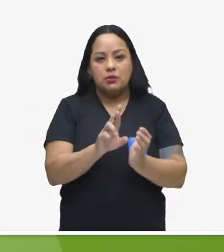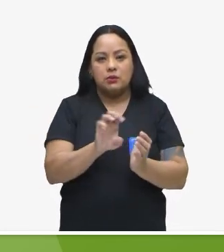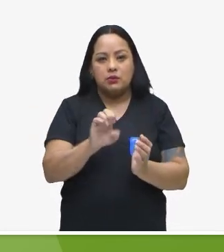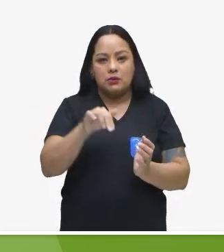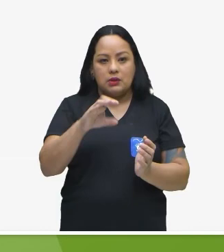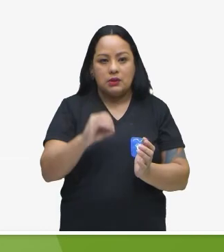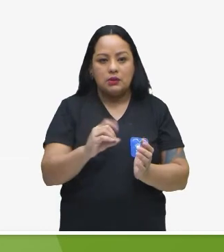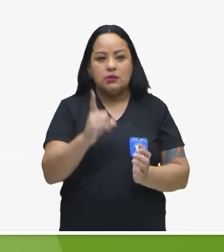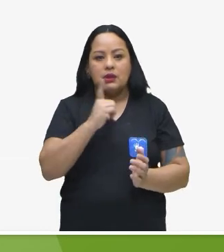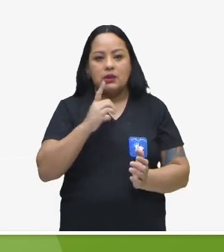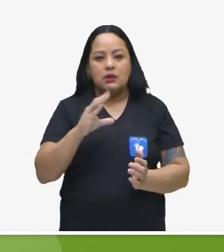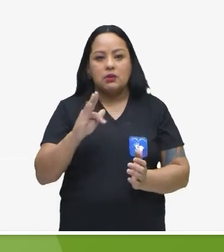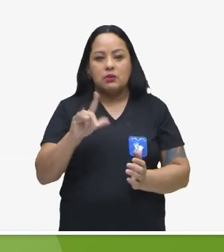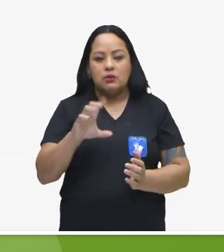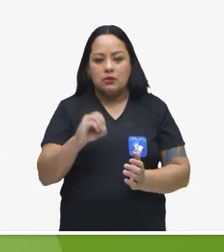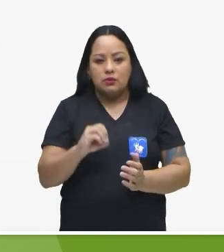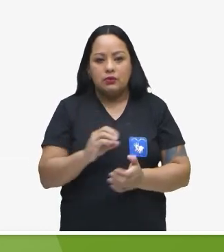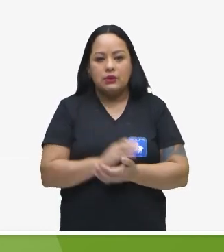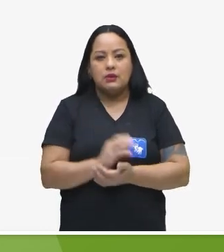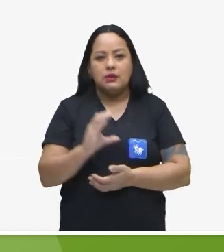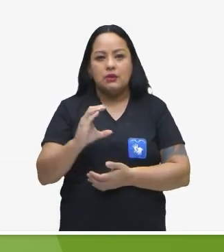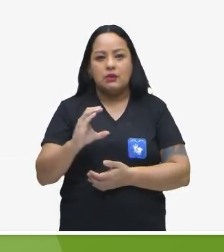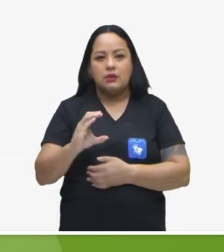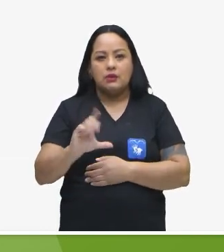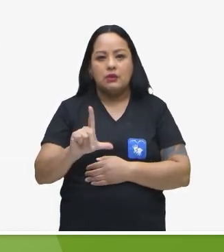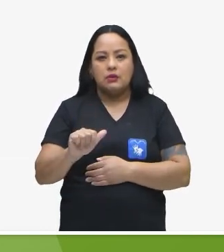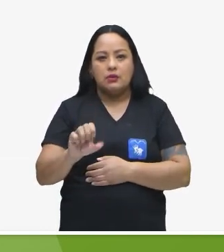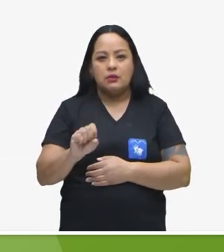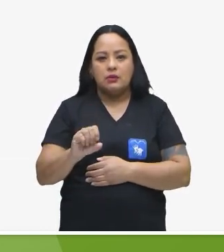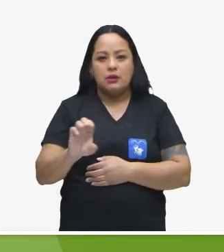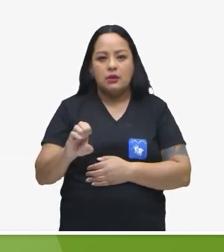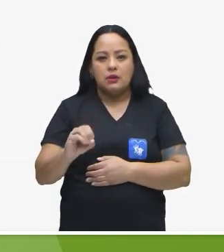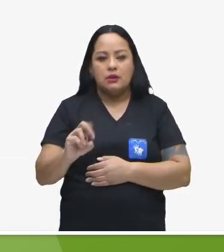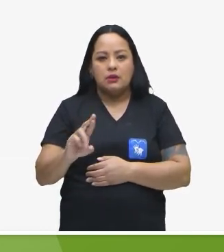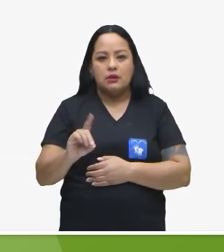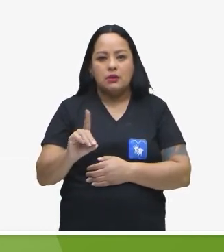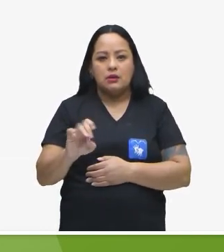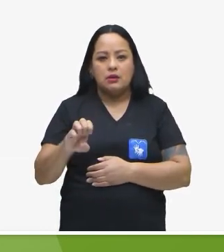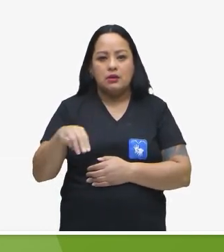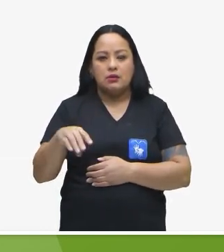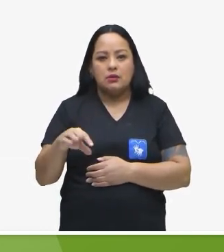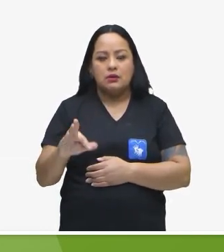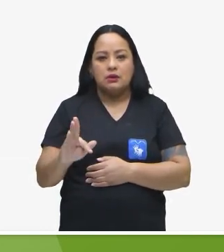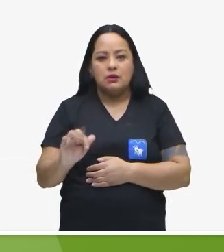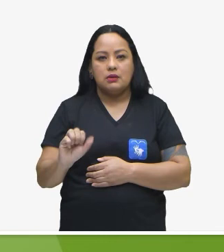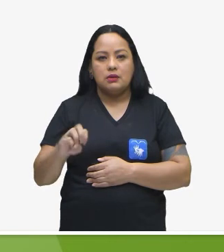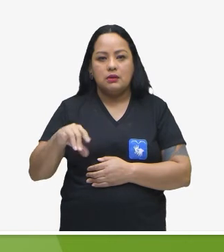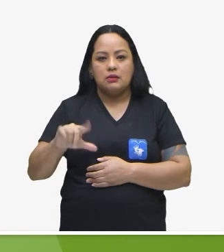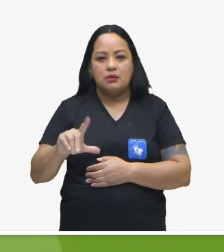o filo, a classe, a ordem, a família,